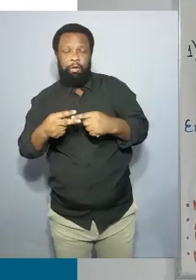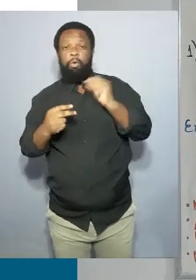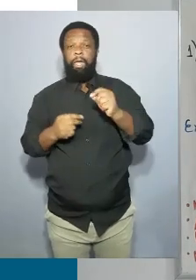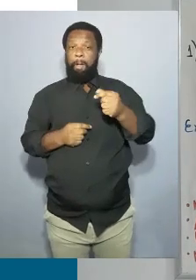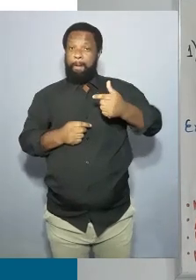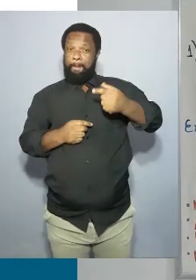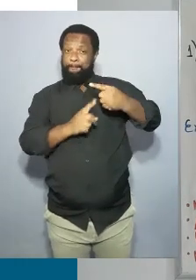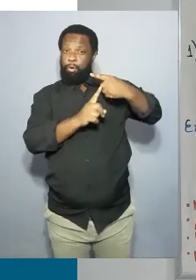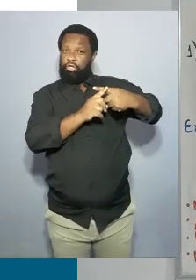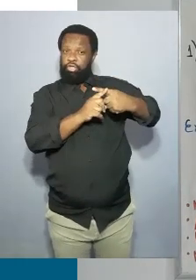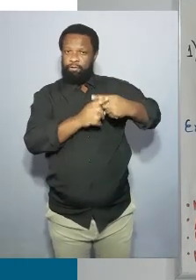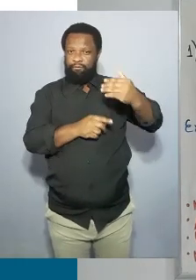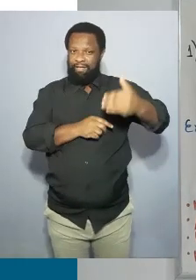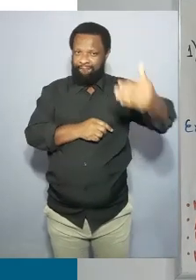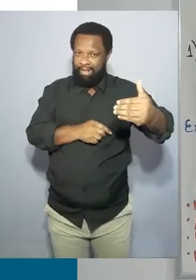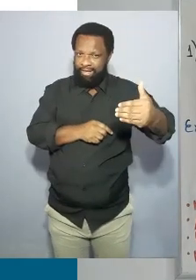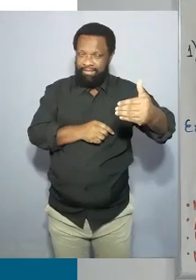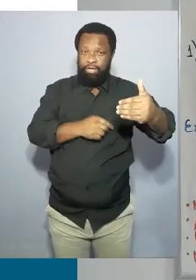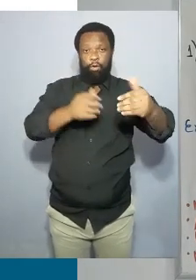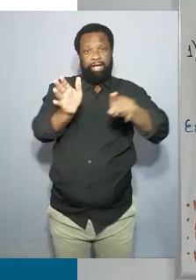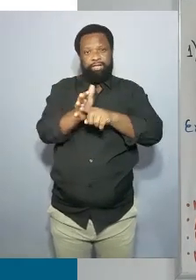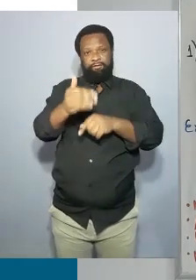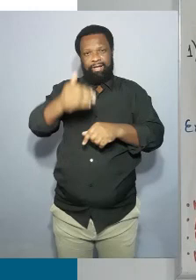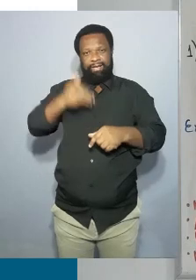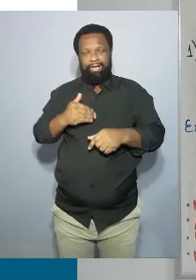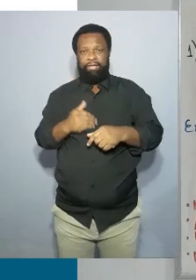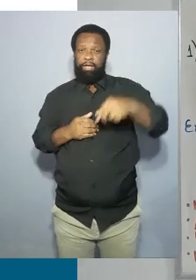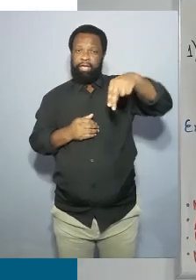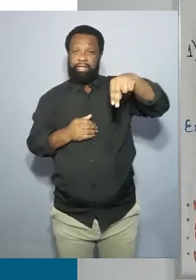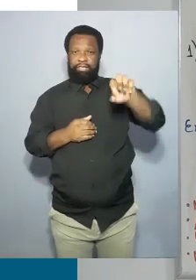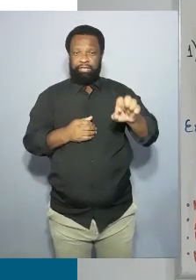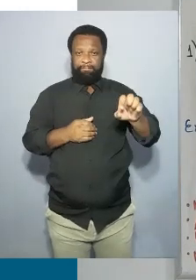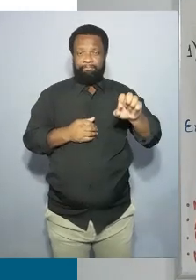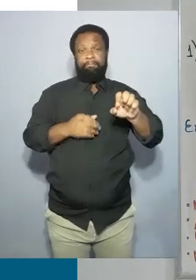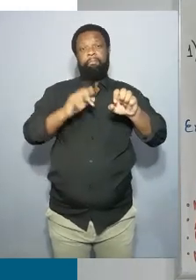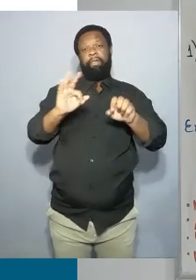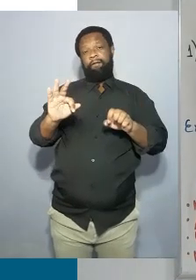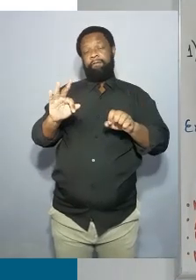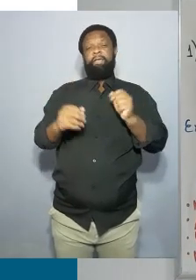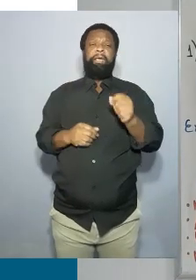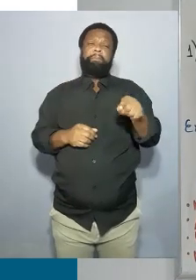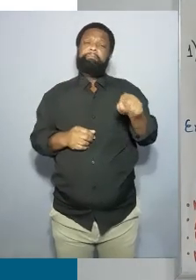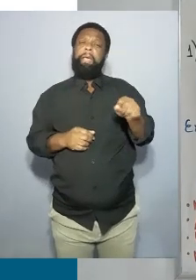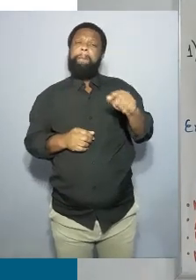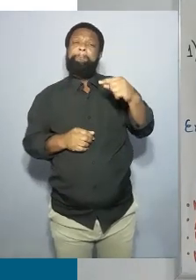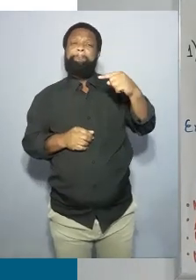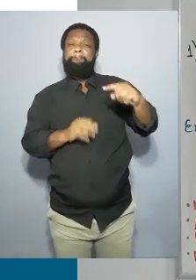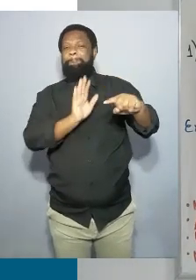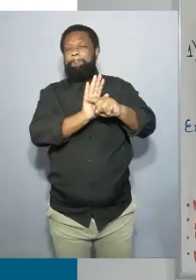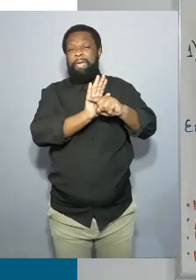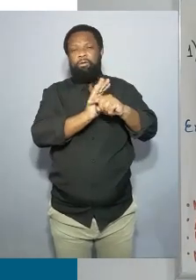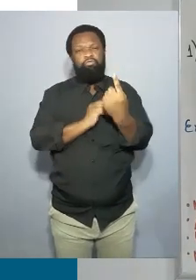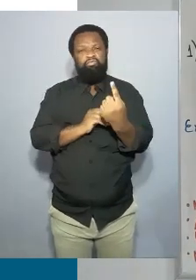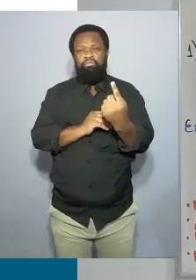positivo na frente. Então, Mg e o F. Como aqui é menos 1, eu não